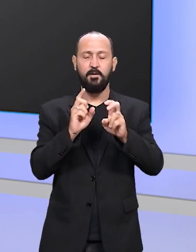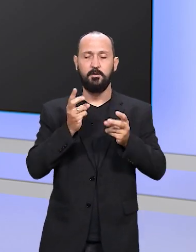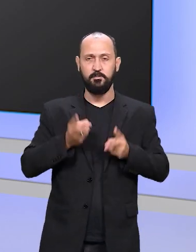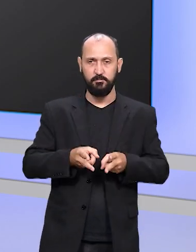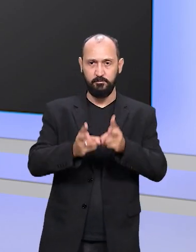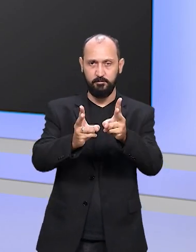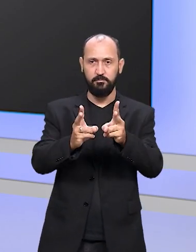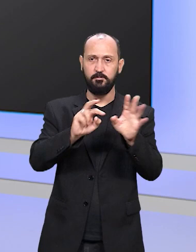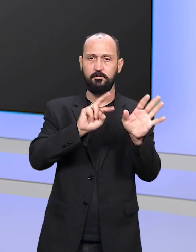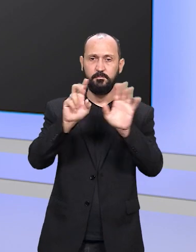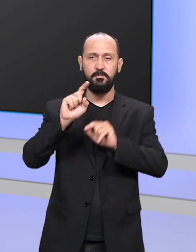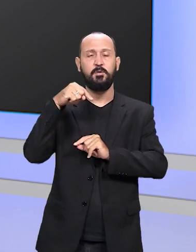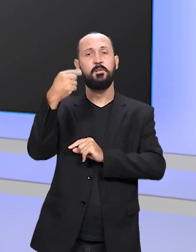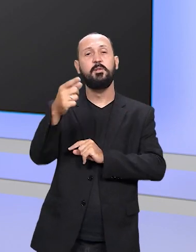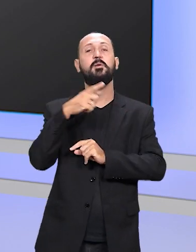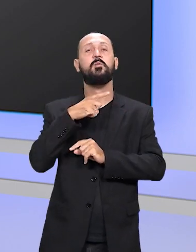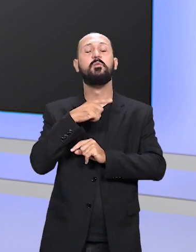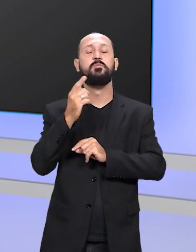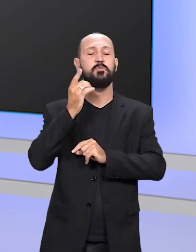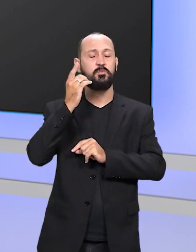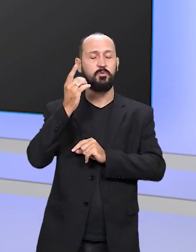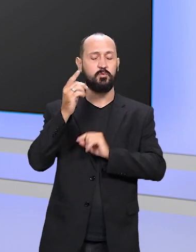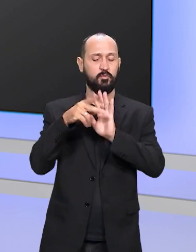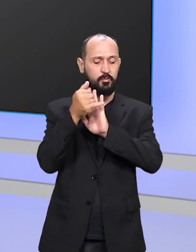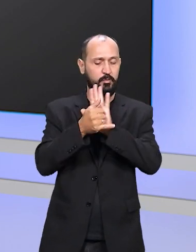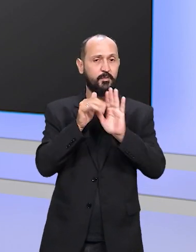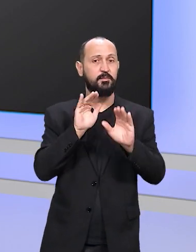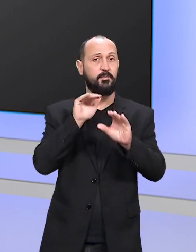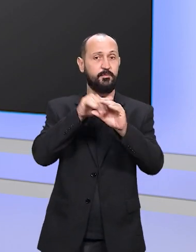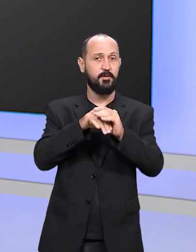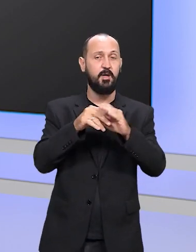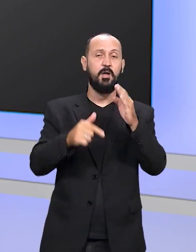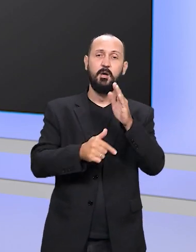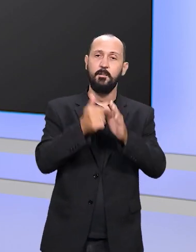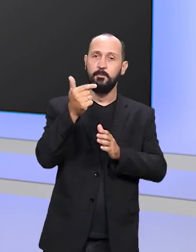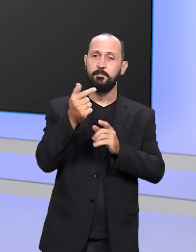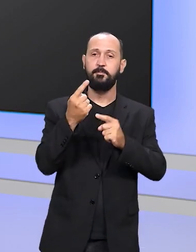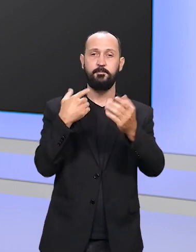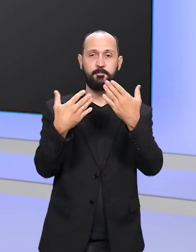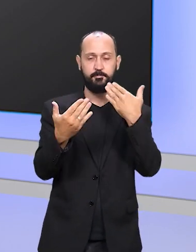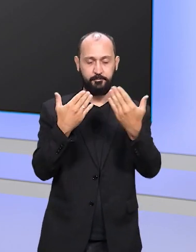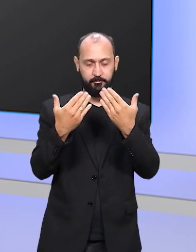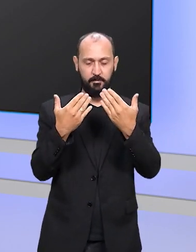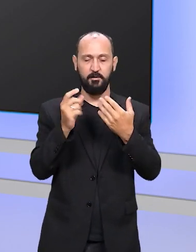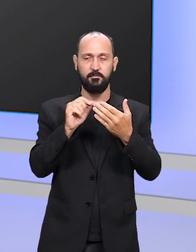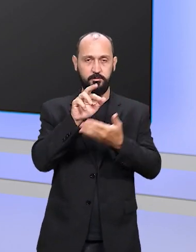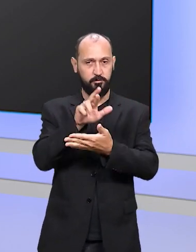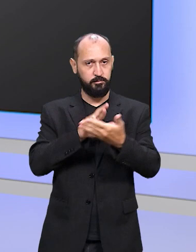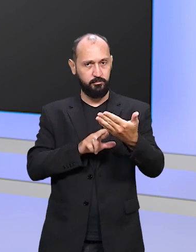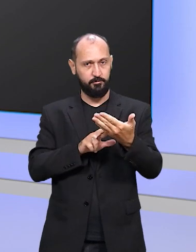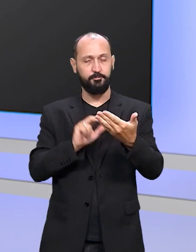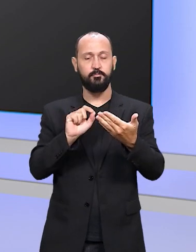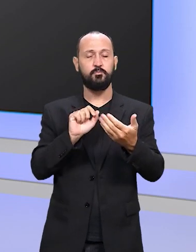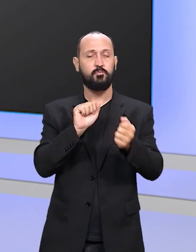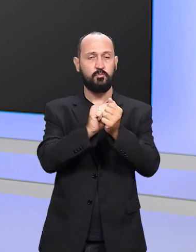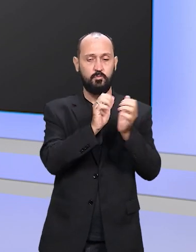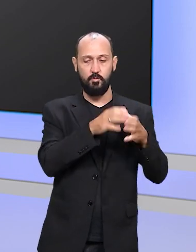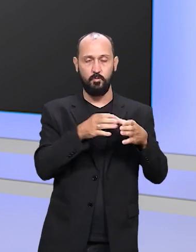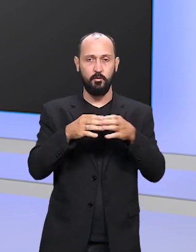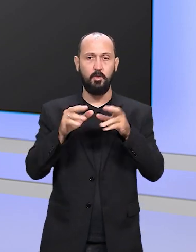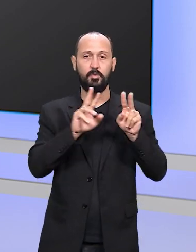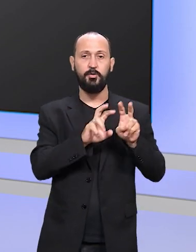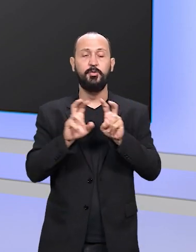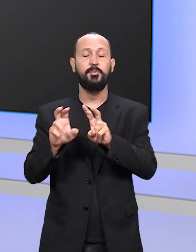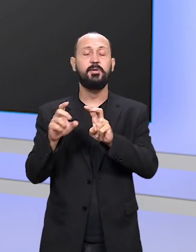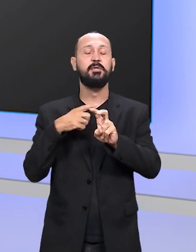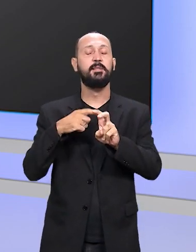essas matérias continua na semana que vem, quando os projetos são votados em segunda discussão com os relatórios